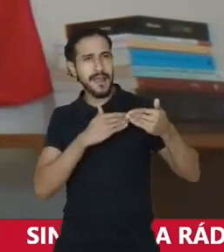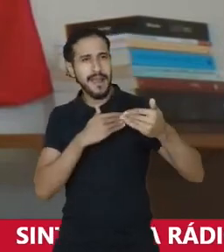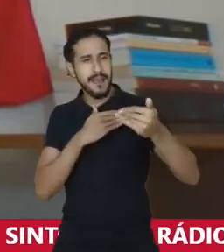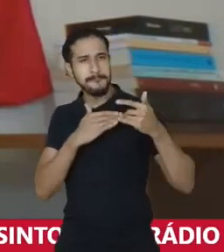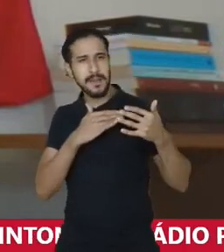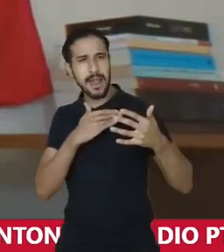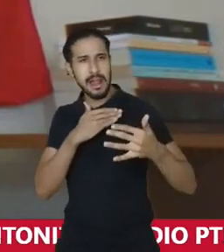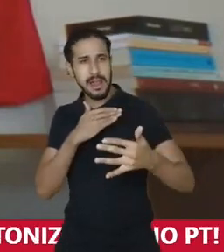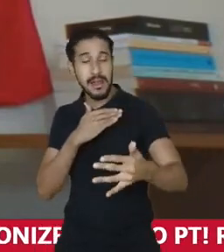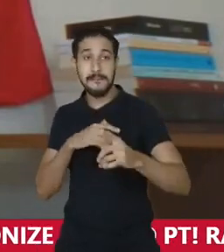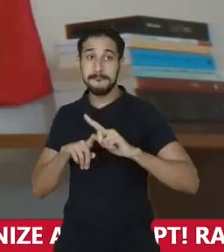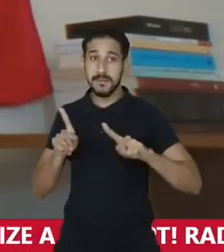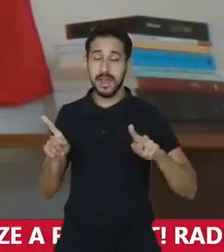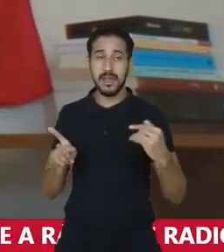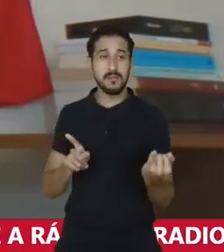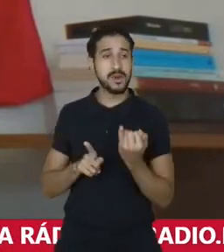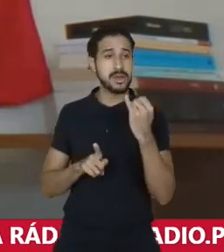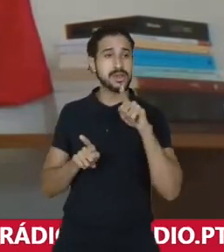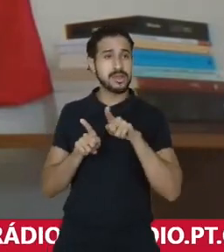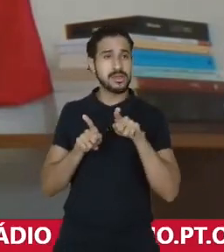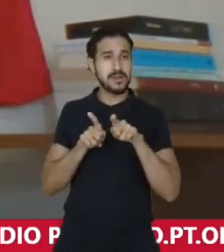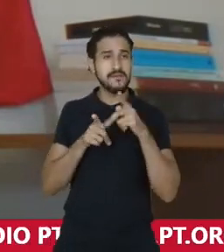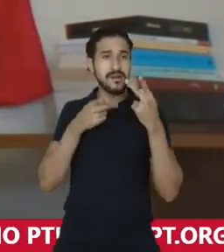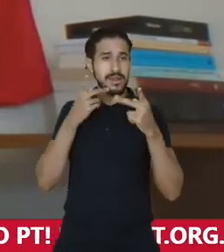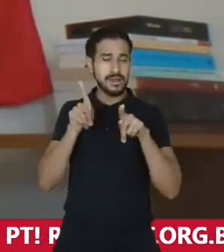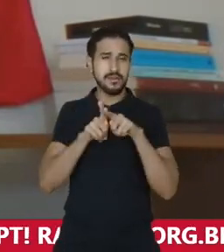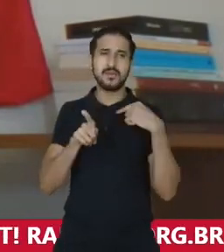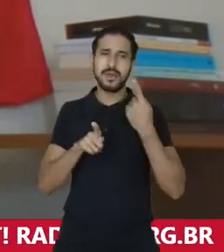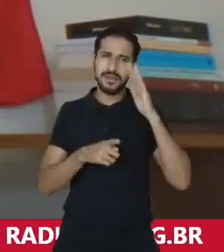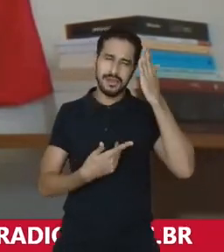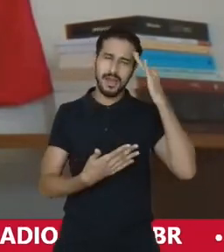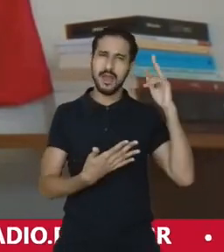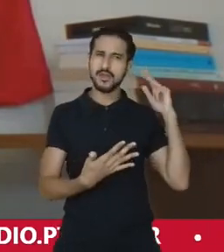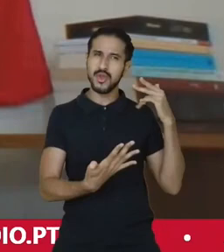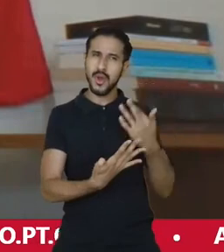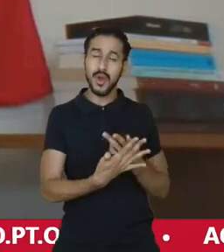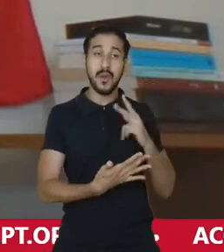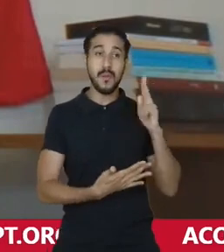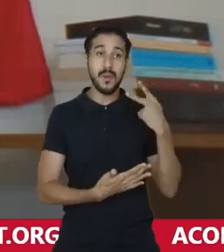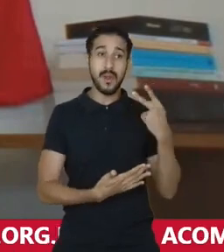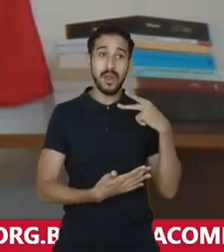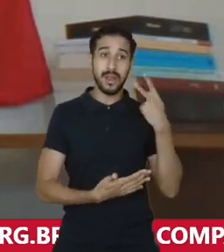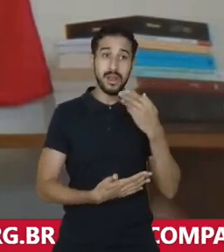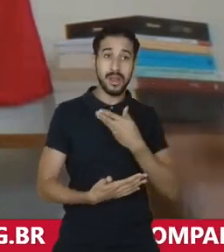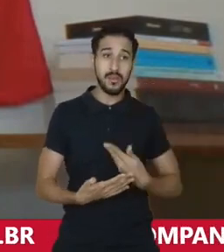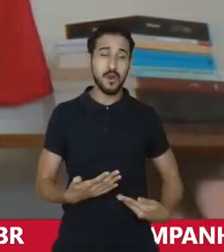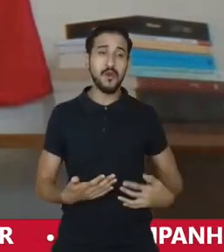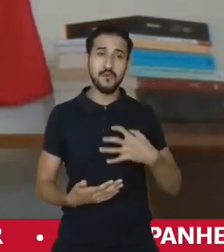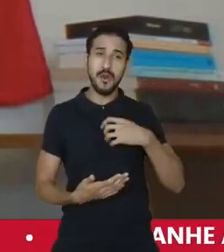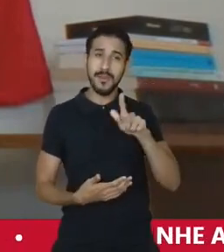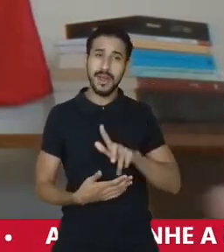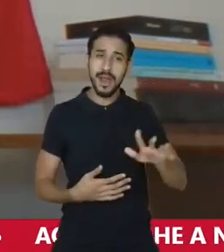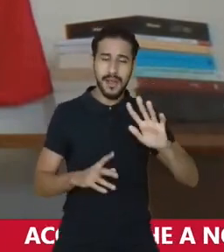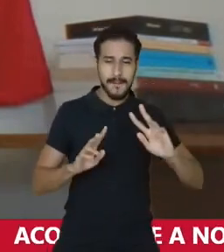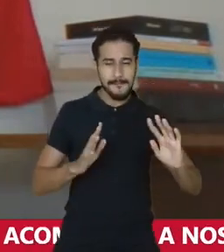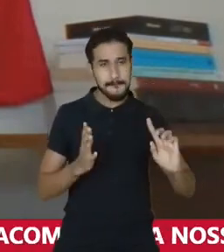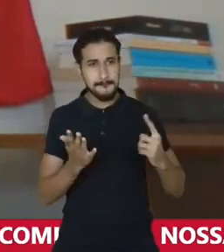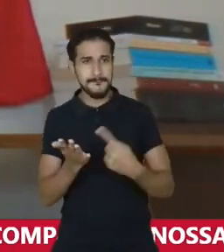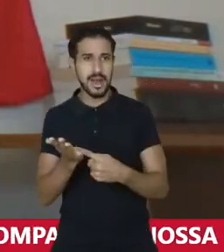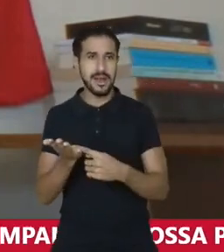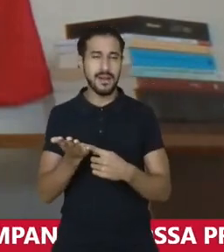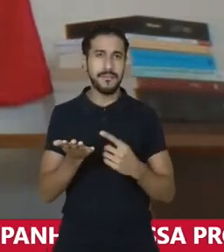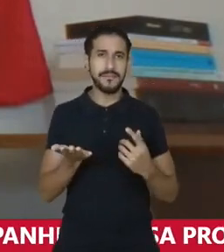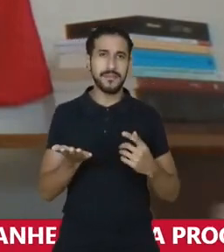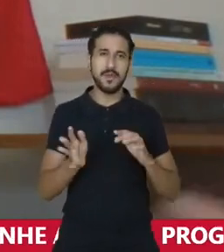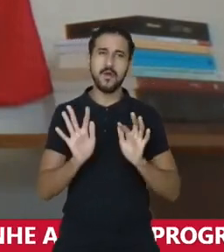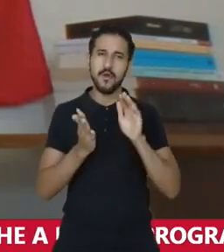prazo. Mas também é verdade, e nós sabemos na nossa história, que as políticas públicas em geral materializaram